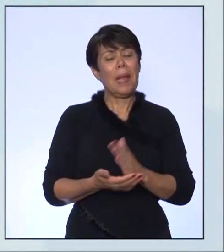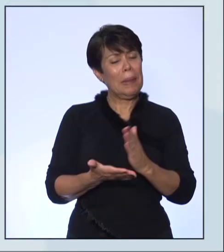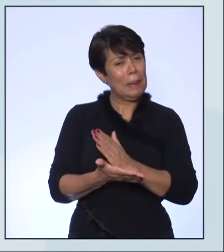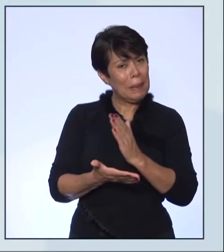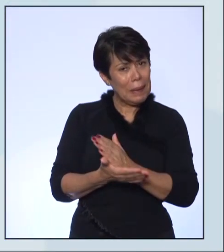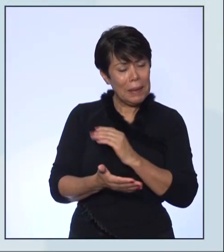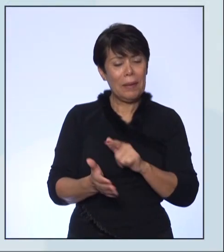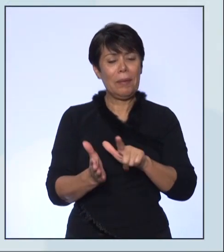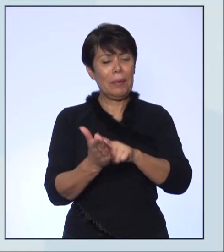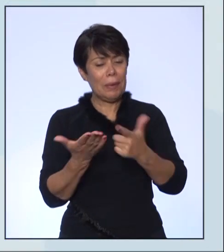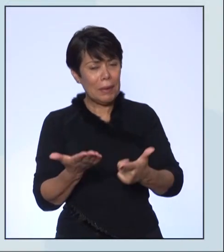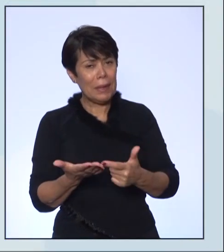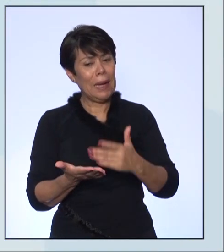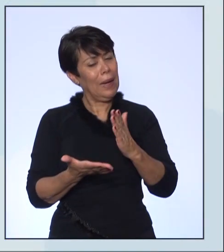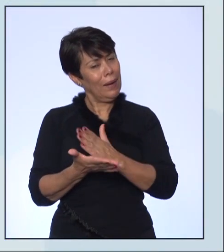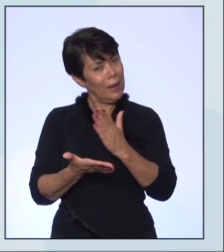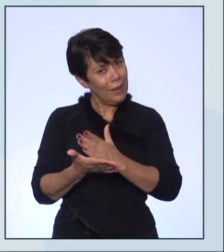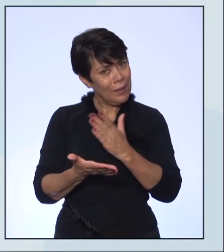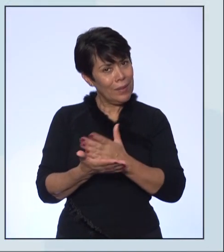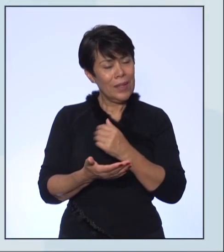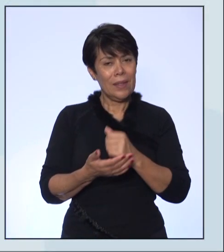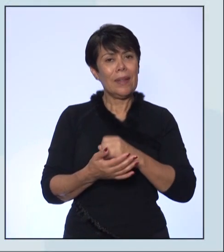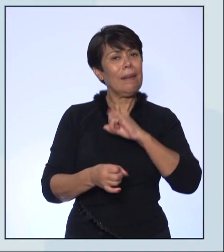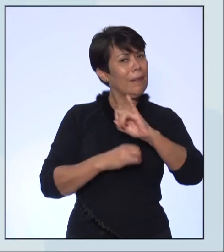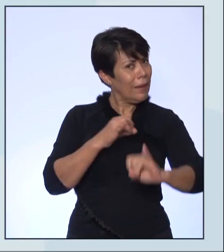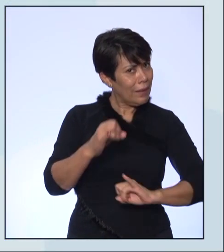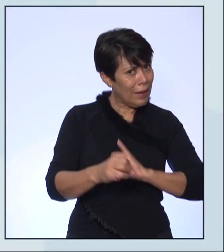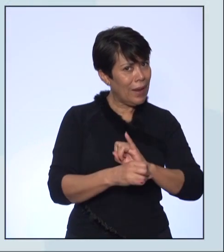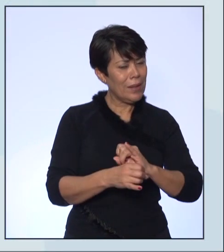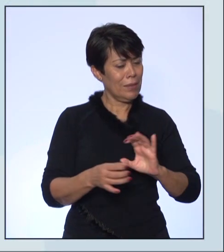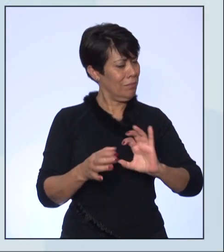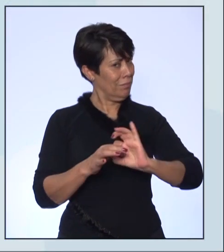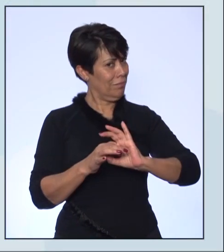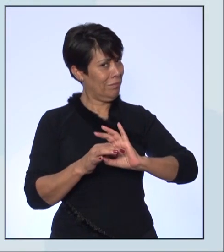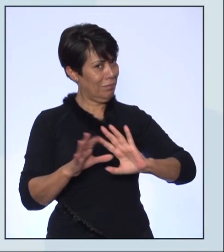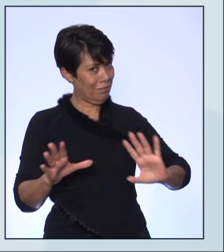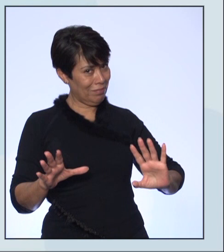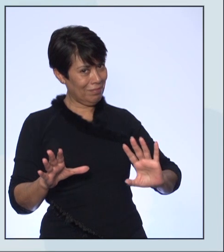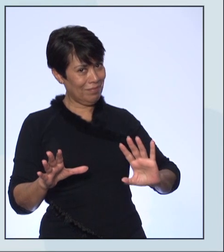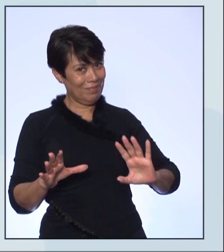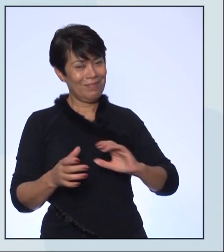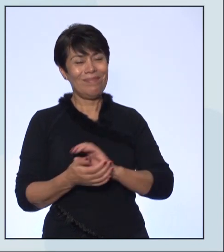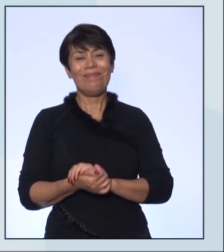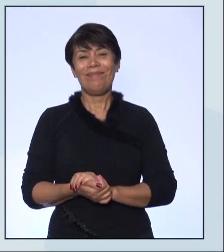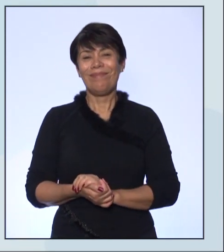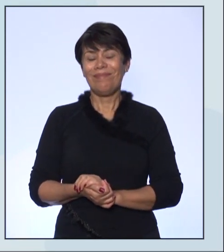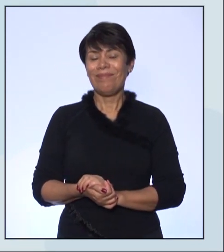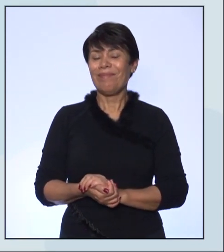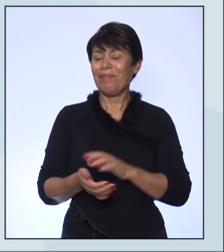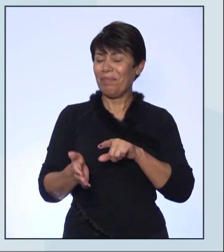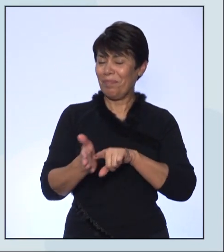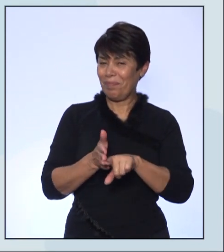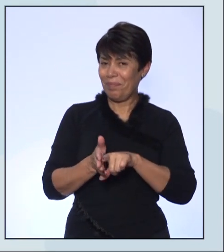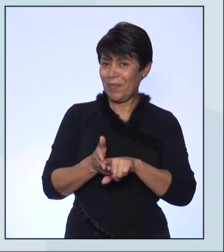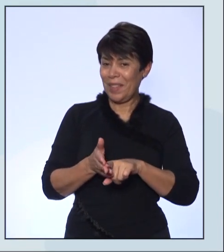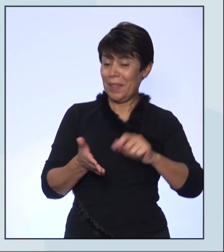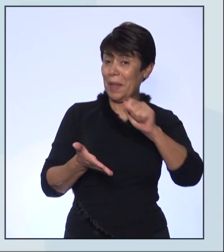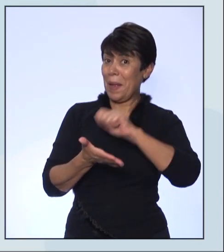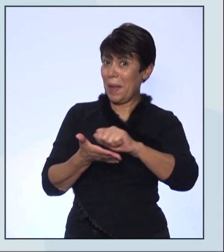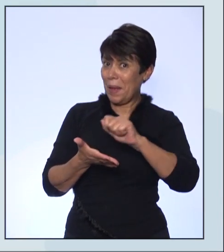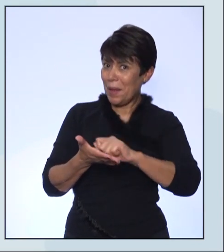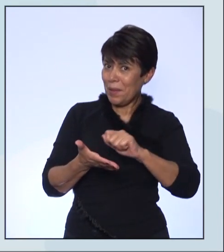livros, jornais, revistas, a própria internet, né? E todas as fontes aí disponíveis, todos os instrumentos que vocês